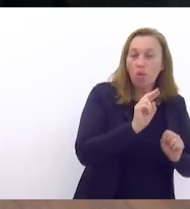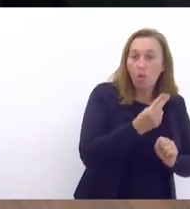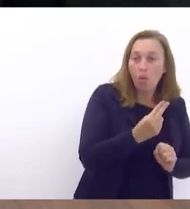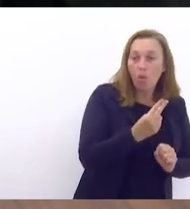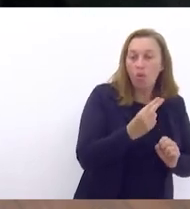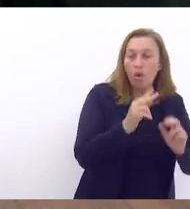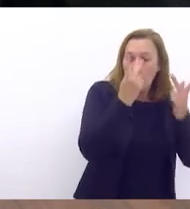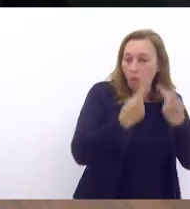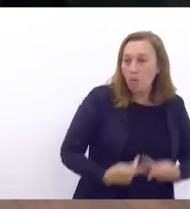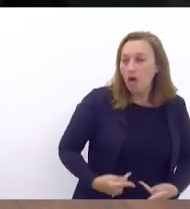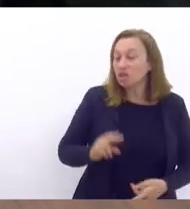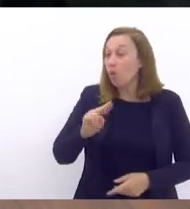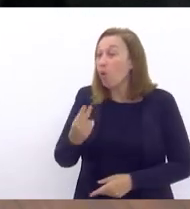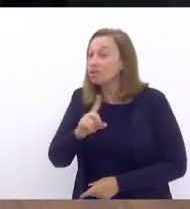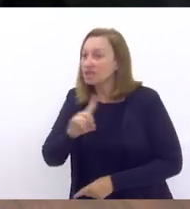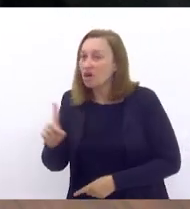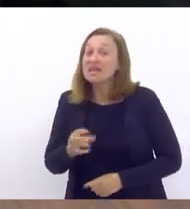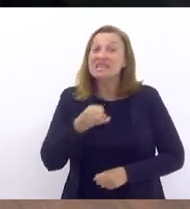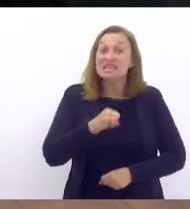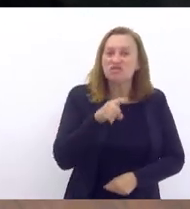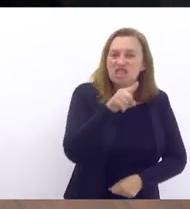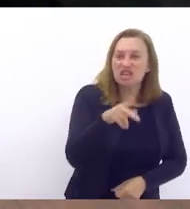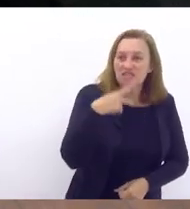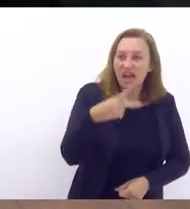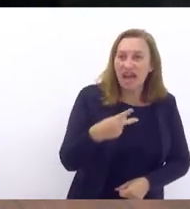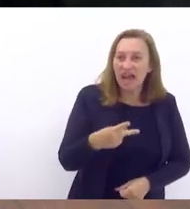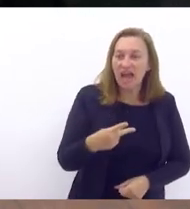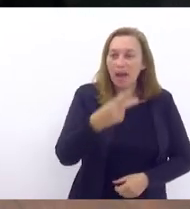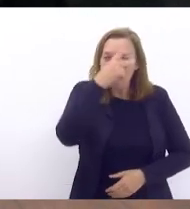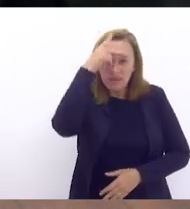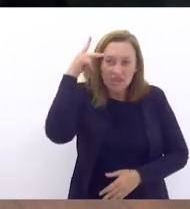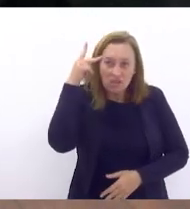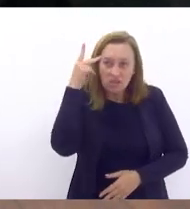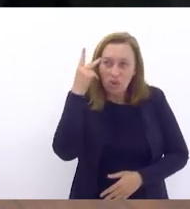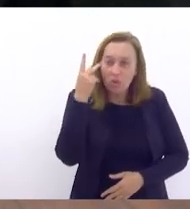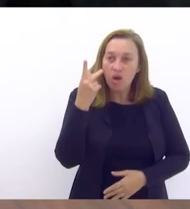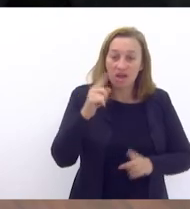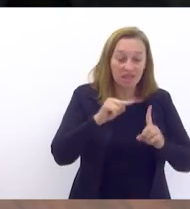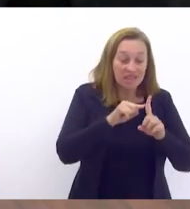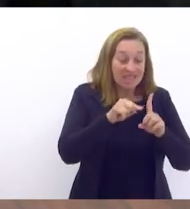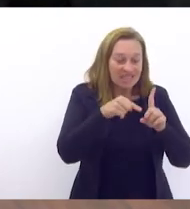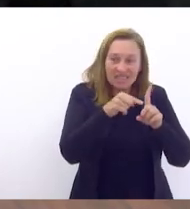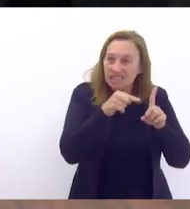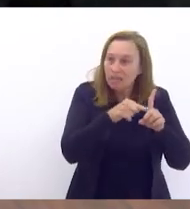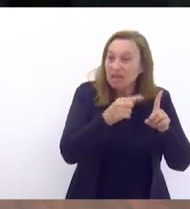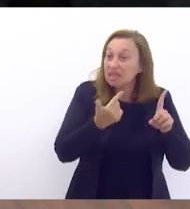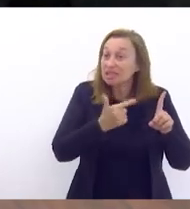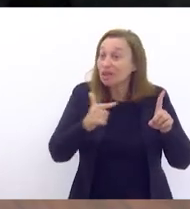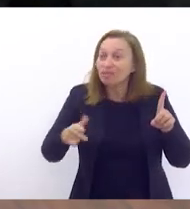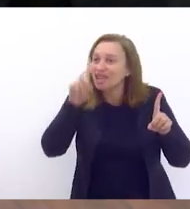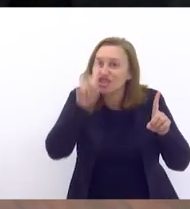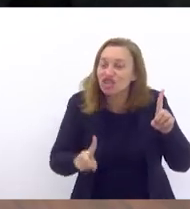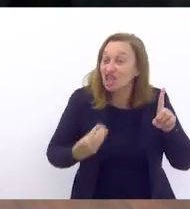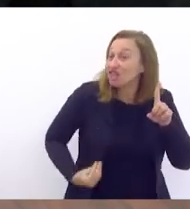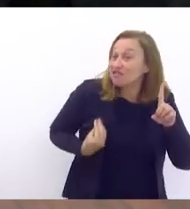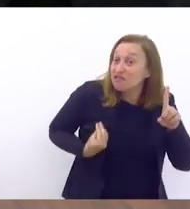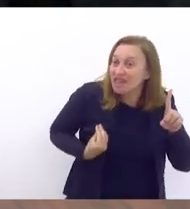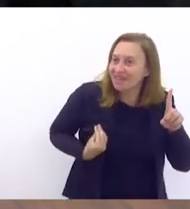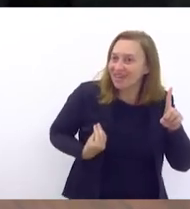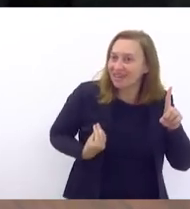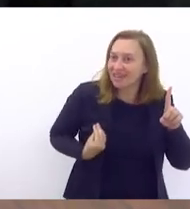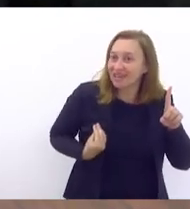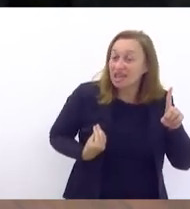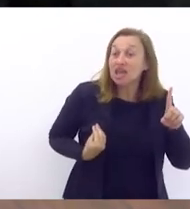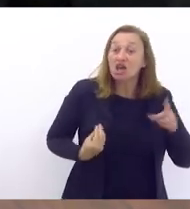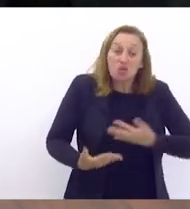de autodeterminação, ela não tem o direito de existir, isso referente a